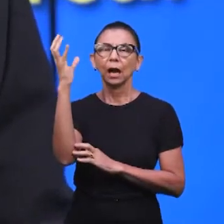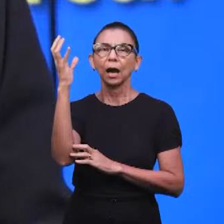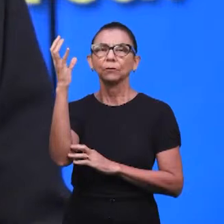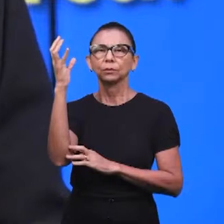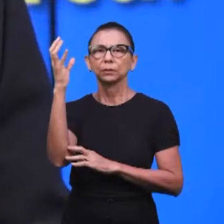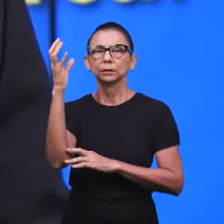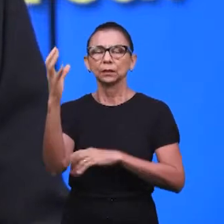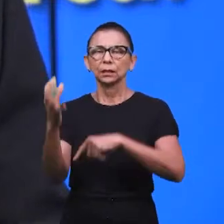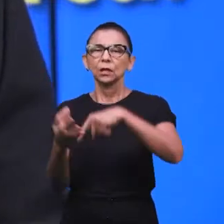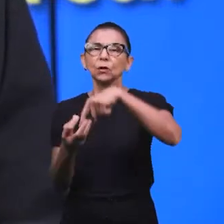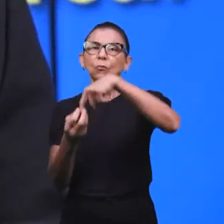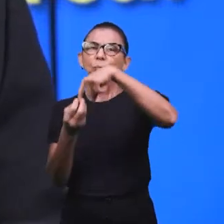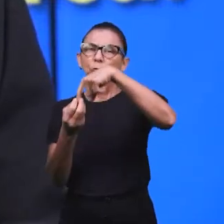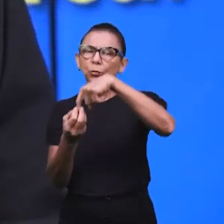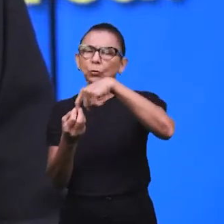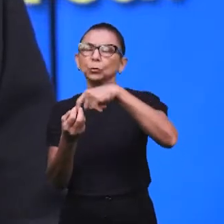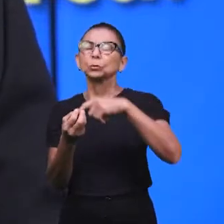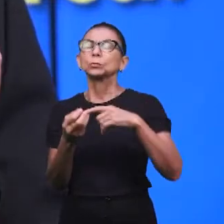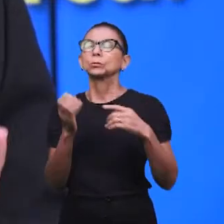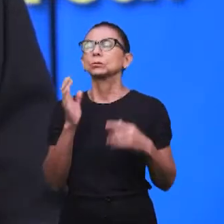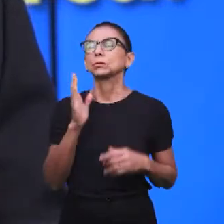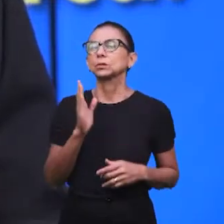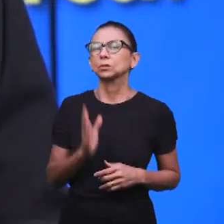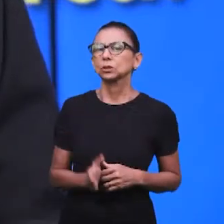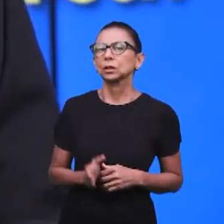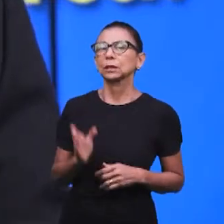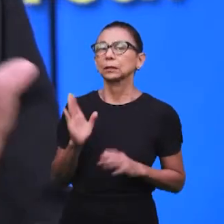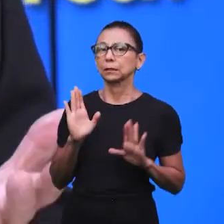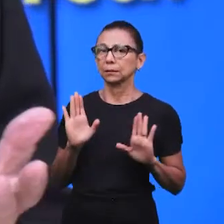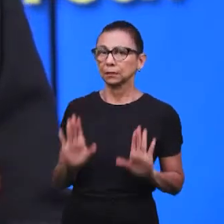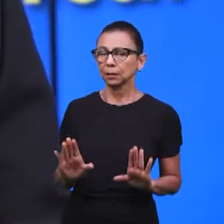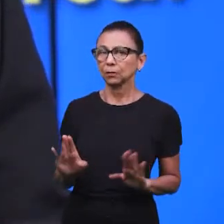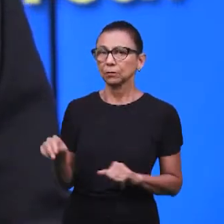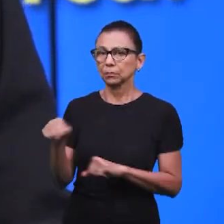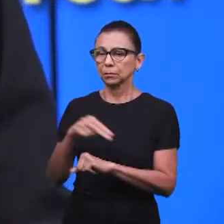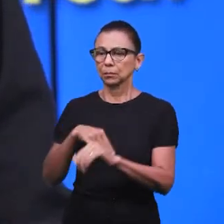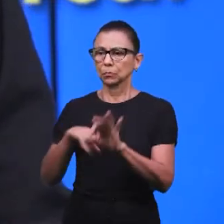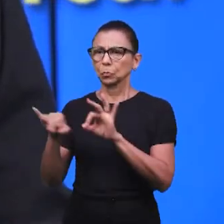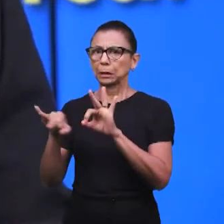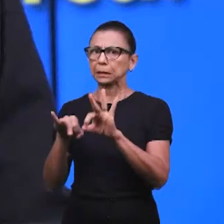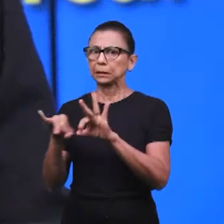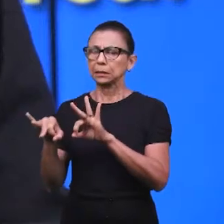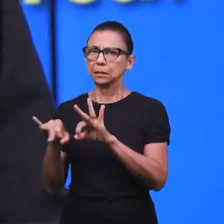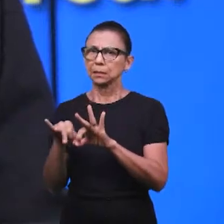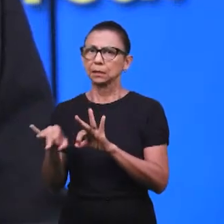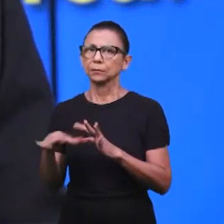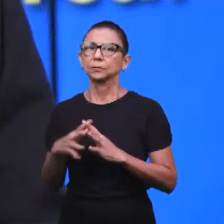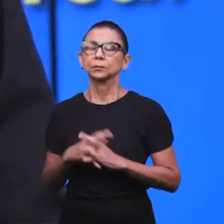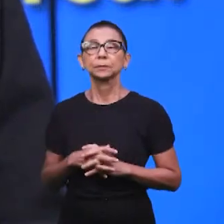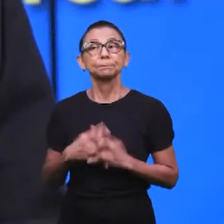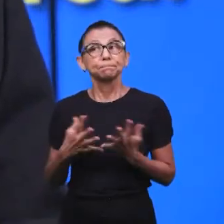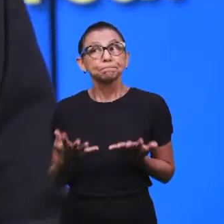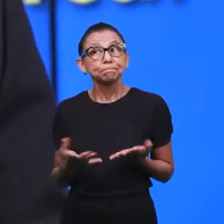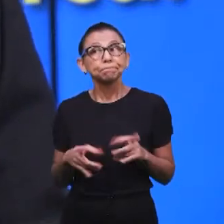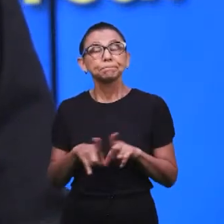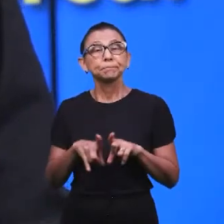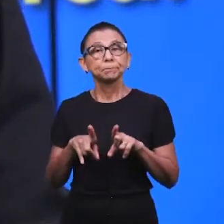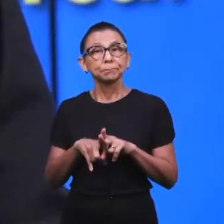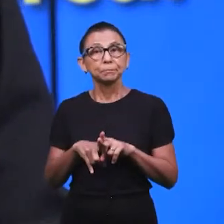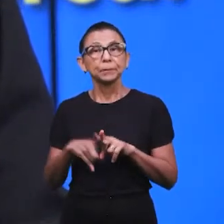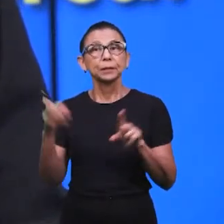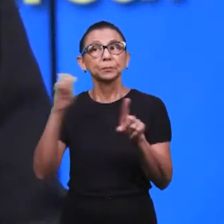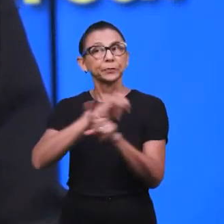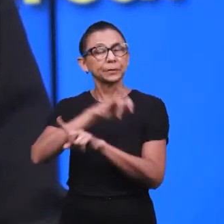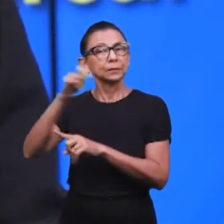figuinhos, falando a respeito de um momento em que Israel se organiza como nação. Isso, para nós, é um sinal da profecia